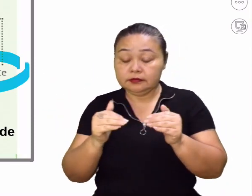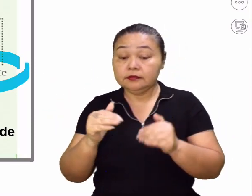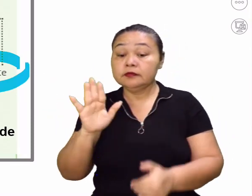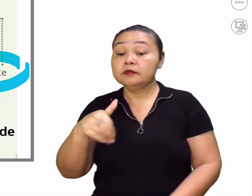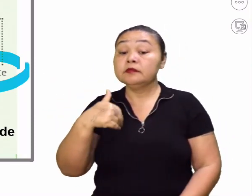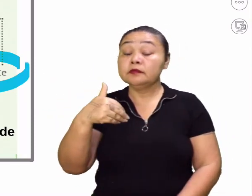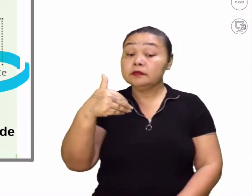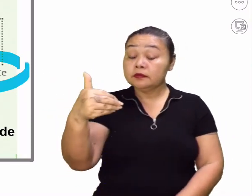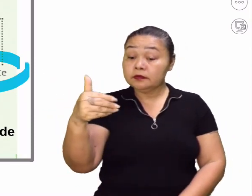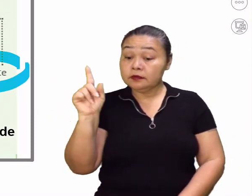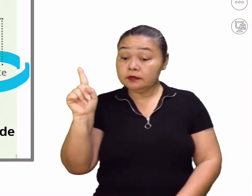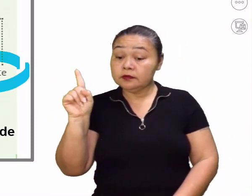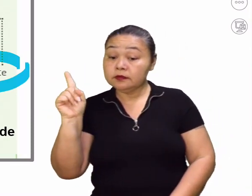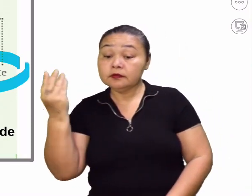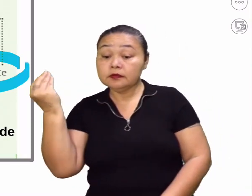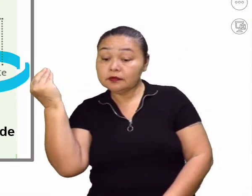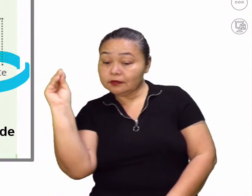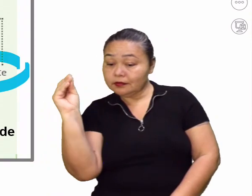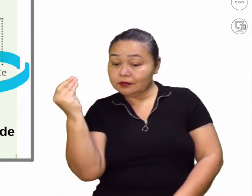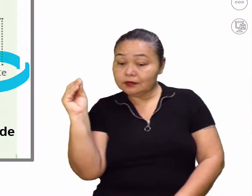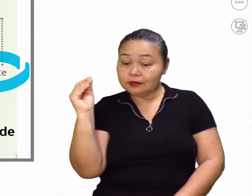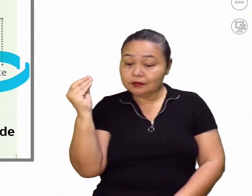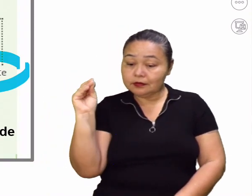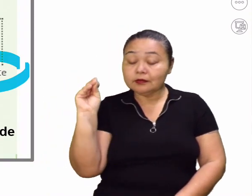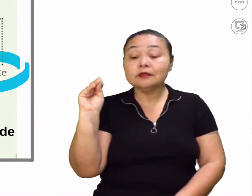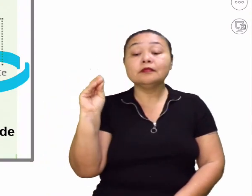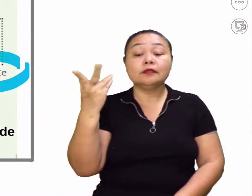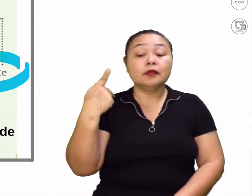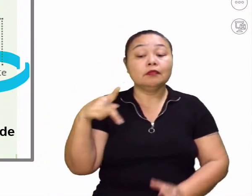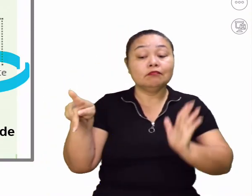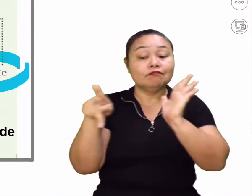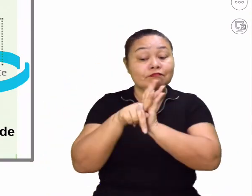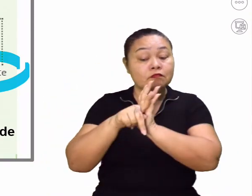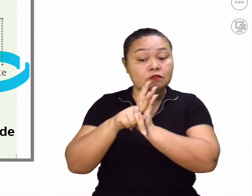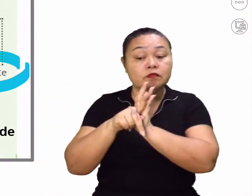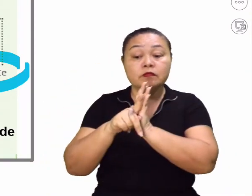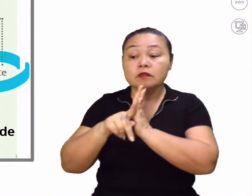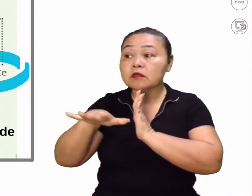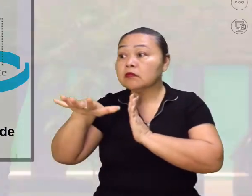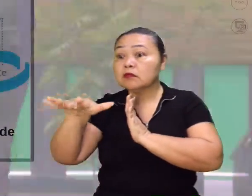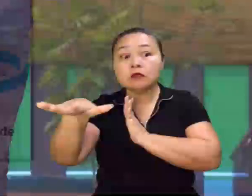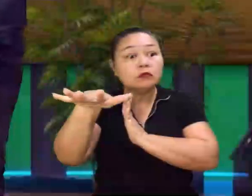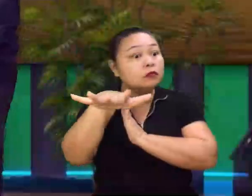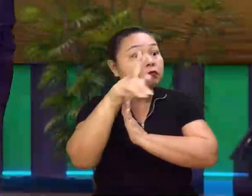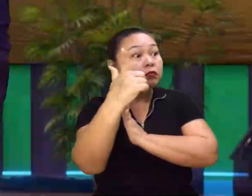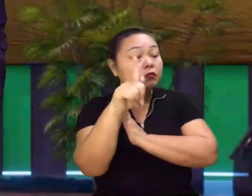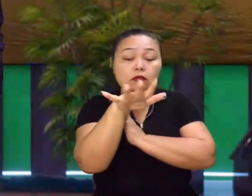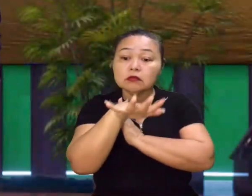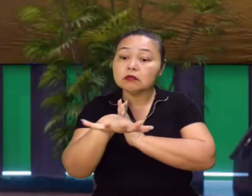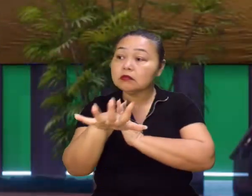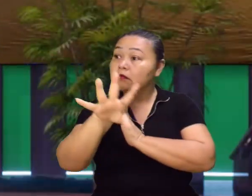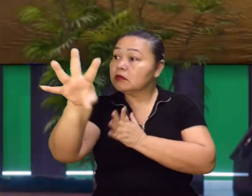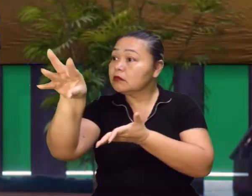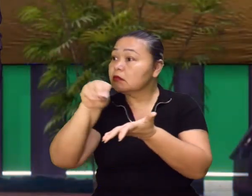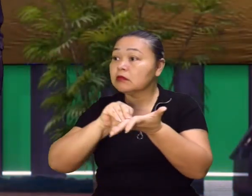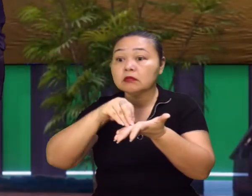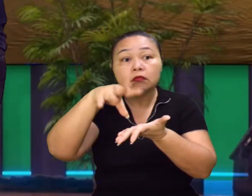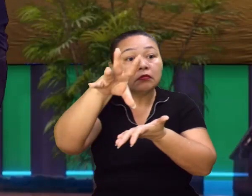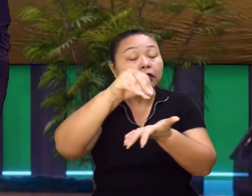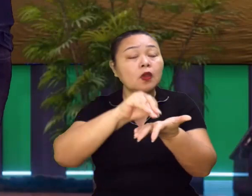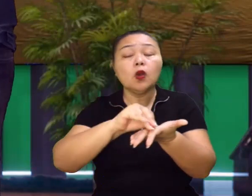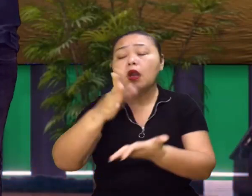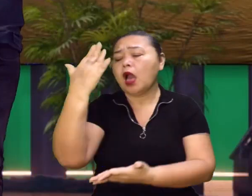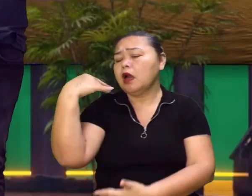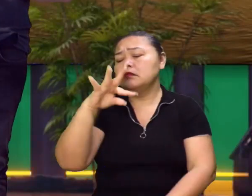a partir desses elementos naturais do espaço geográfico, não tinha tantas técnicas